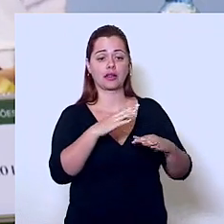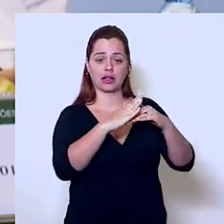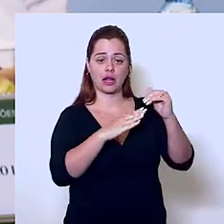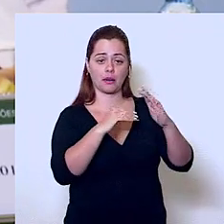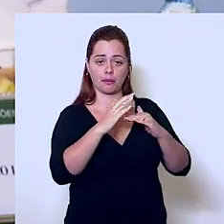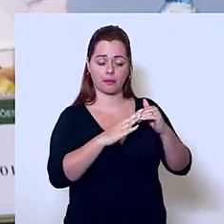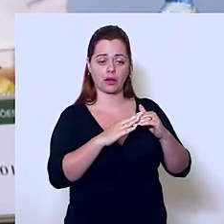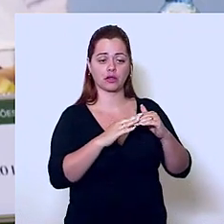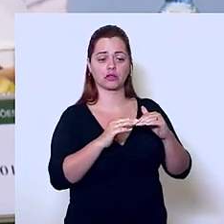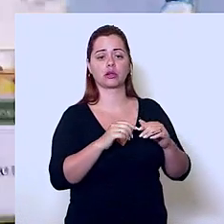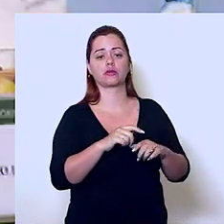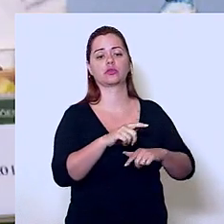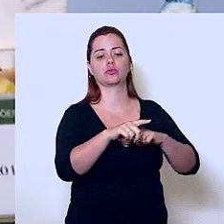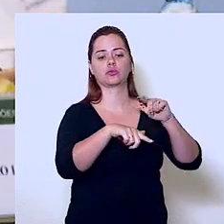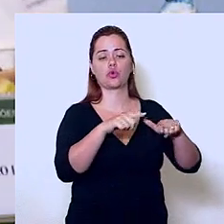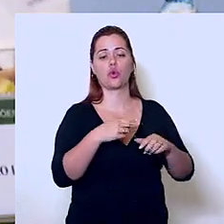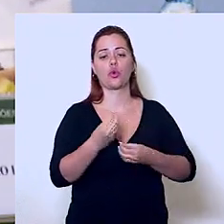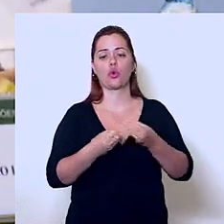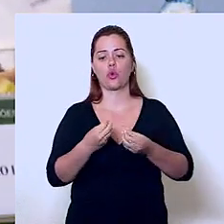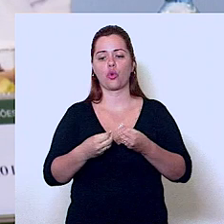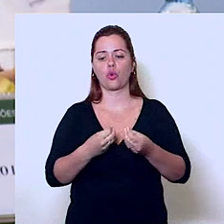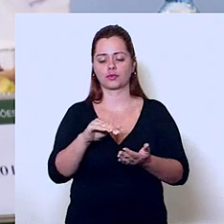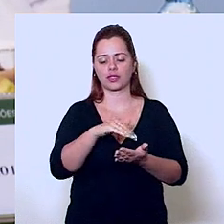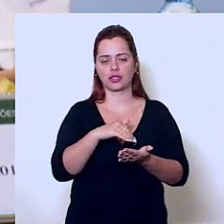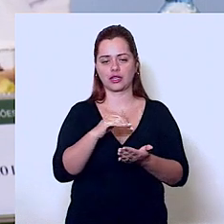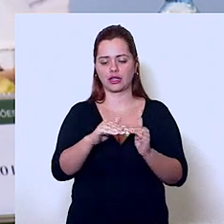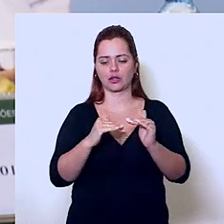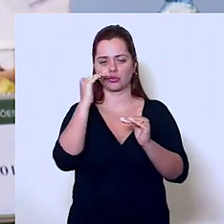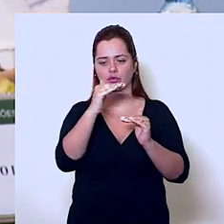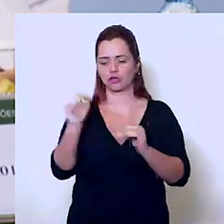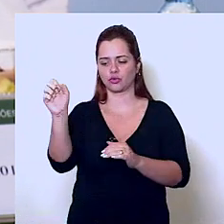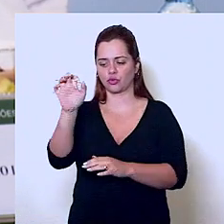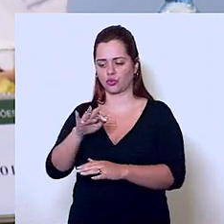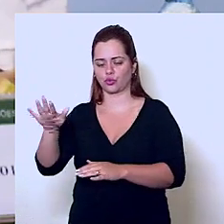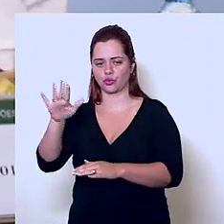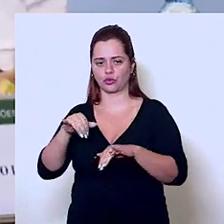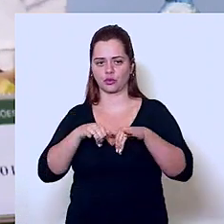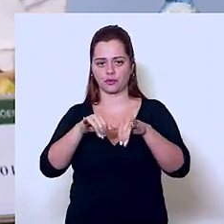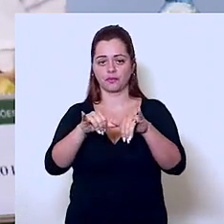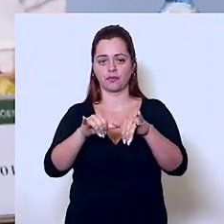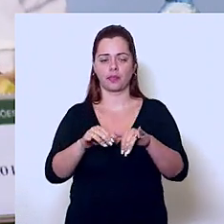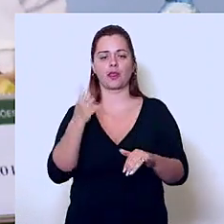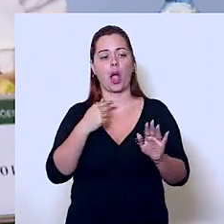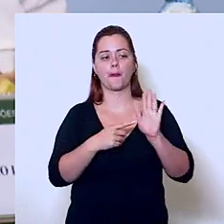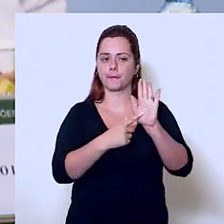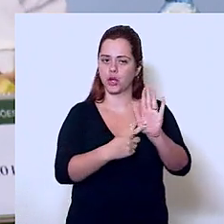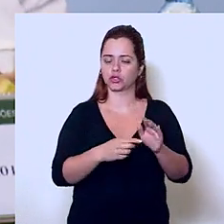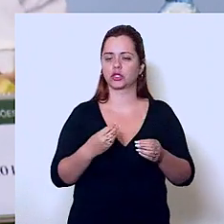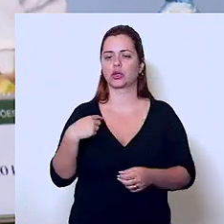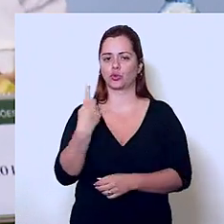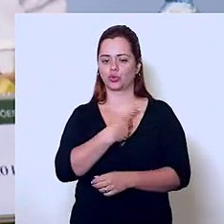subsecretário-geral de promoção comercial, o que mostra que o nosso chanceler Gibson Barbosa modificou